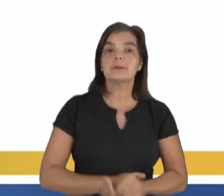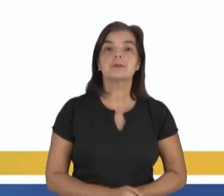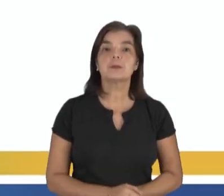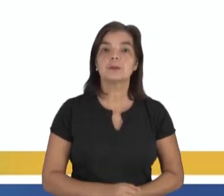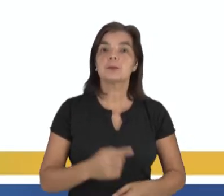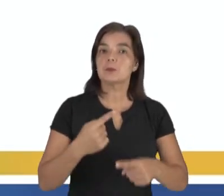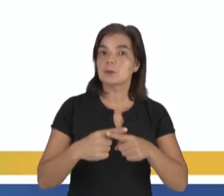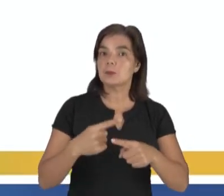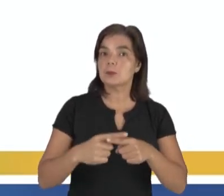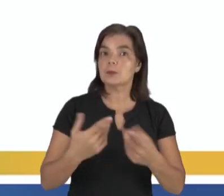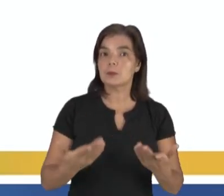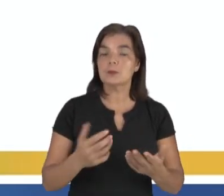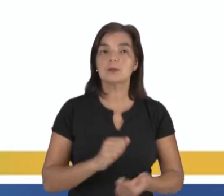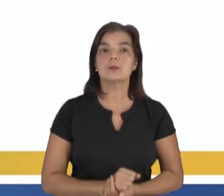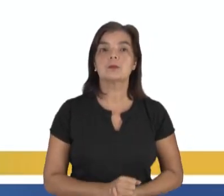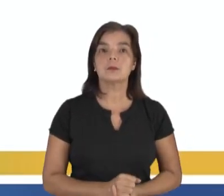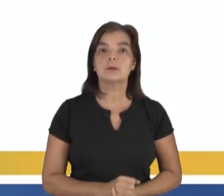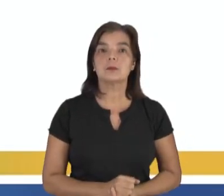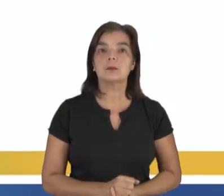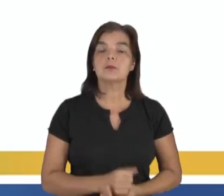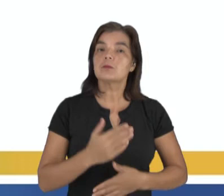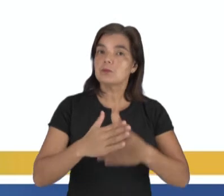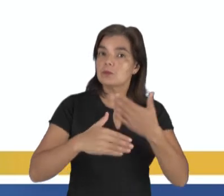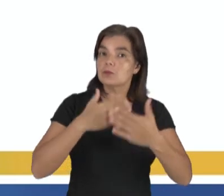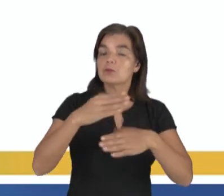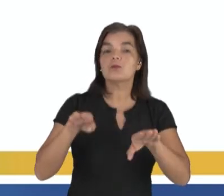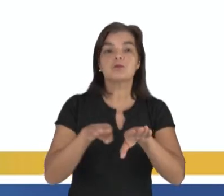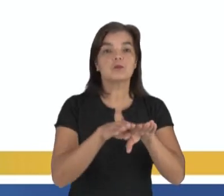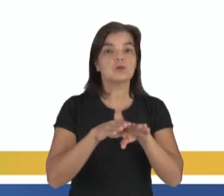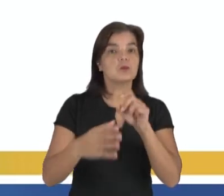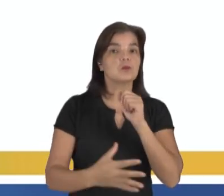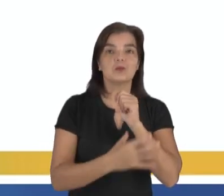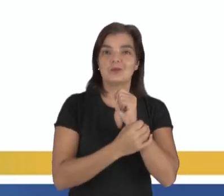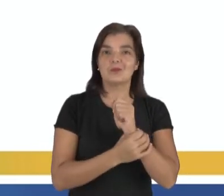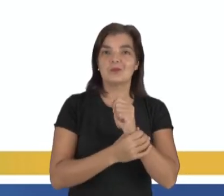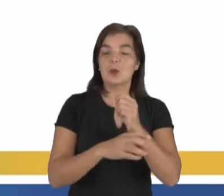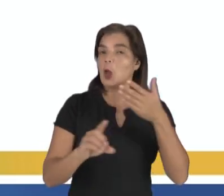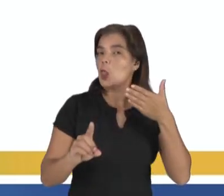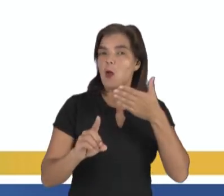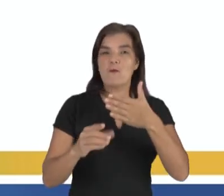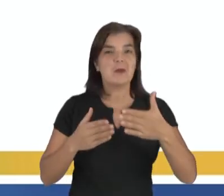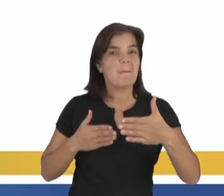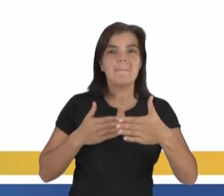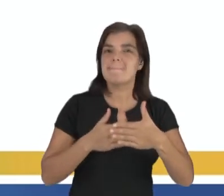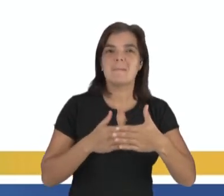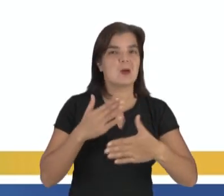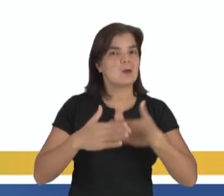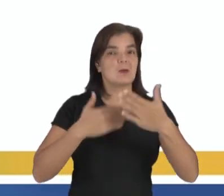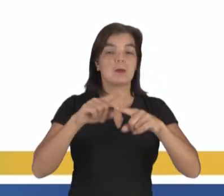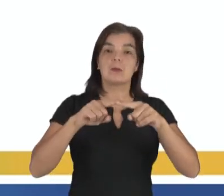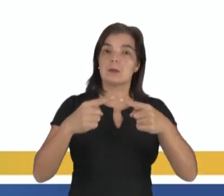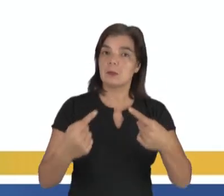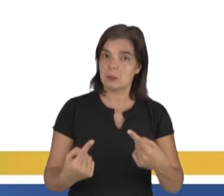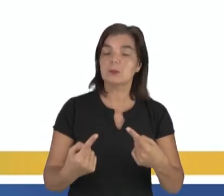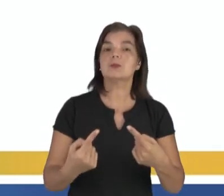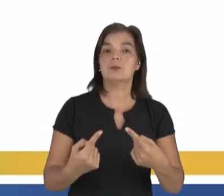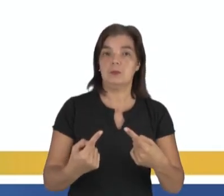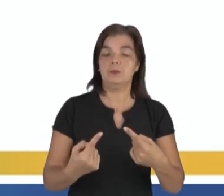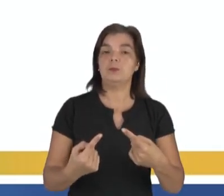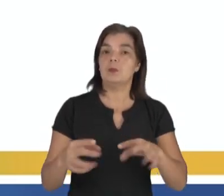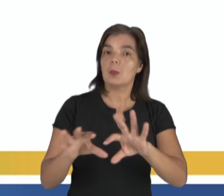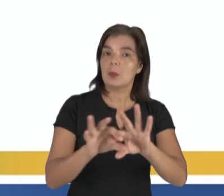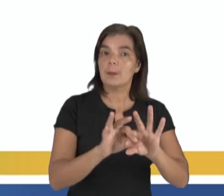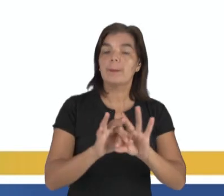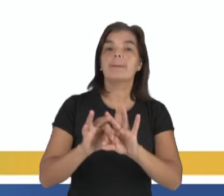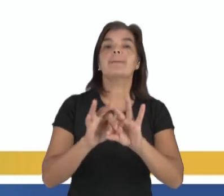E. Por quê? O desenvolvimento sustentável ele não visa barrar o desenvolvimento, mas conciliar